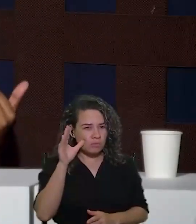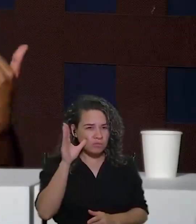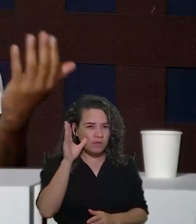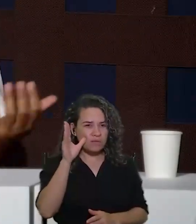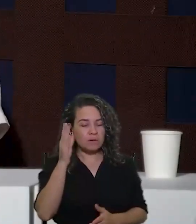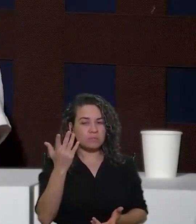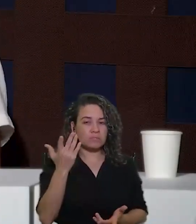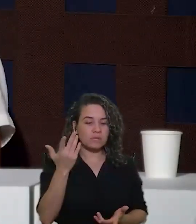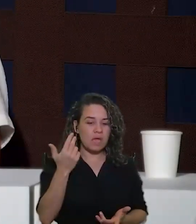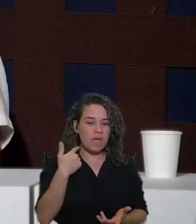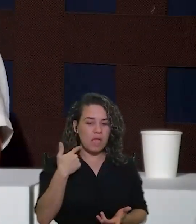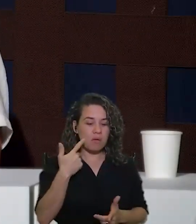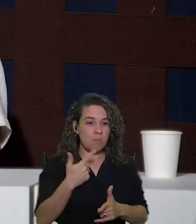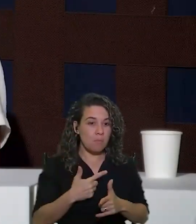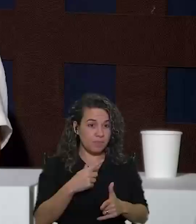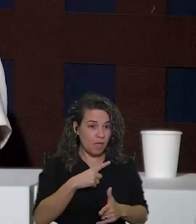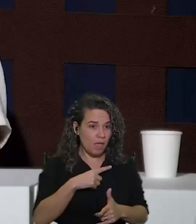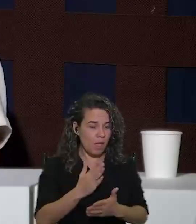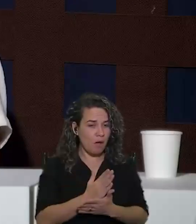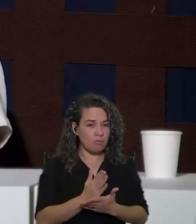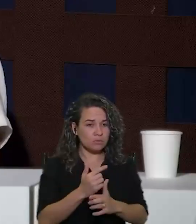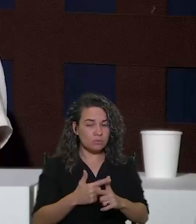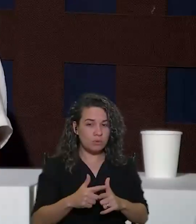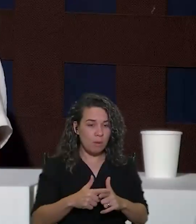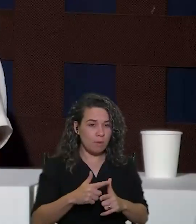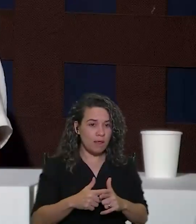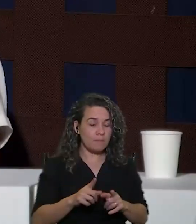que, de fato, trouxe, né, um avanço